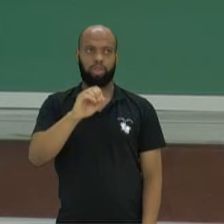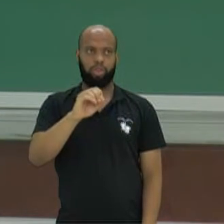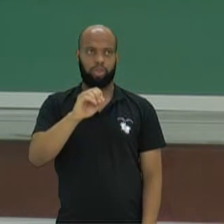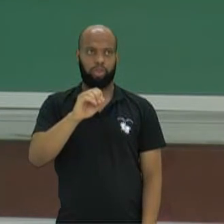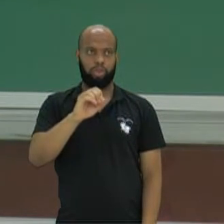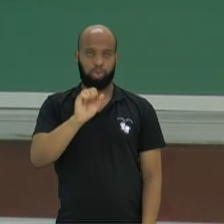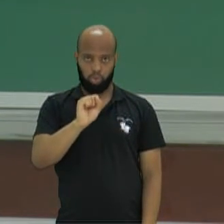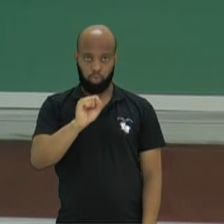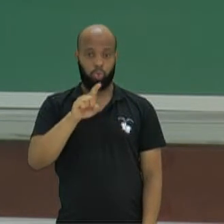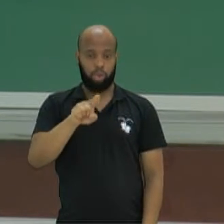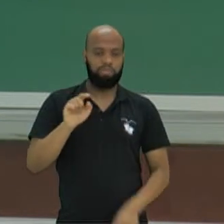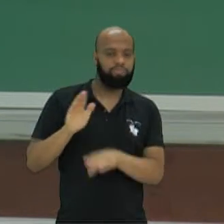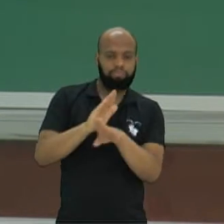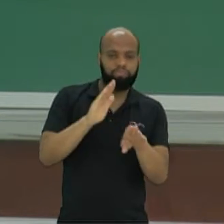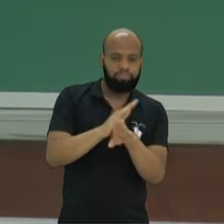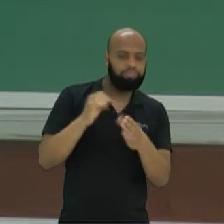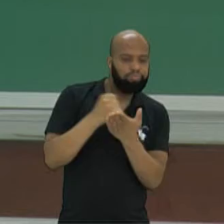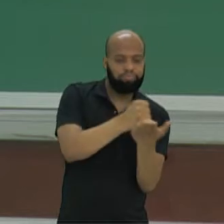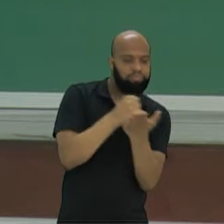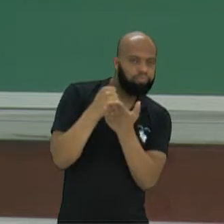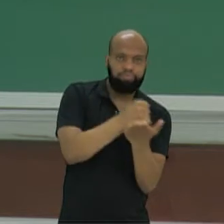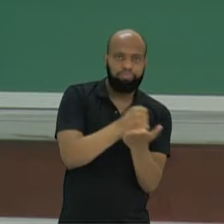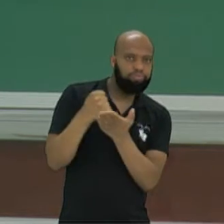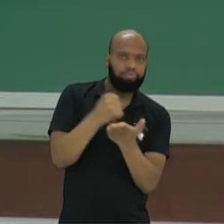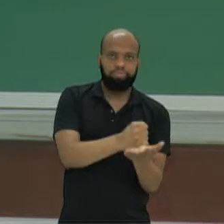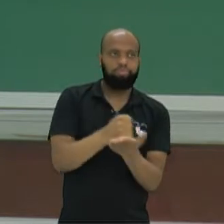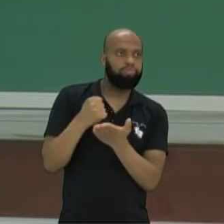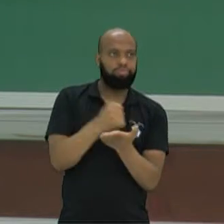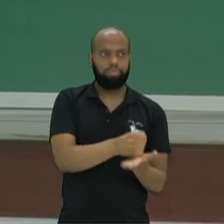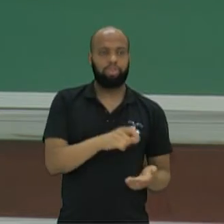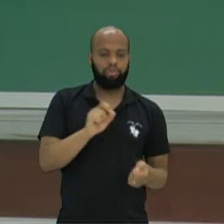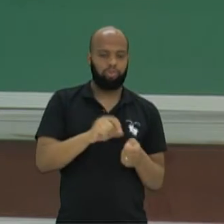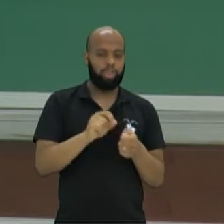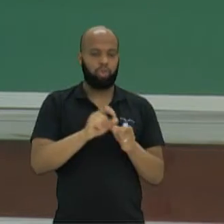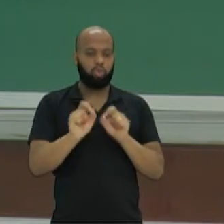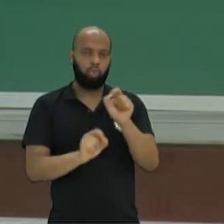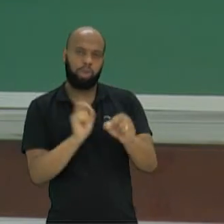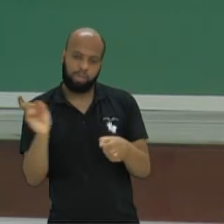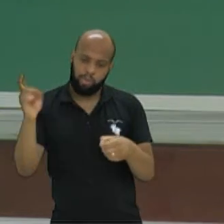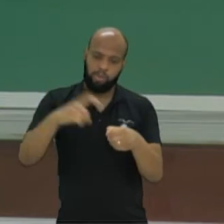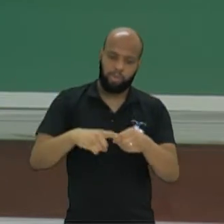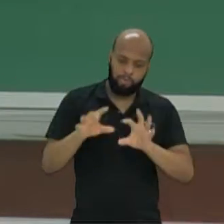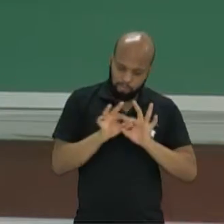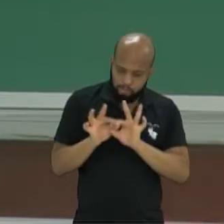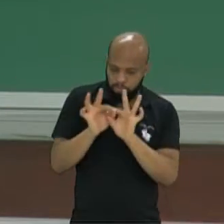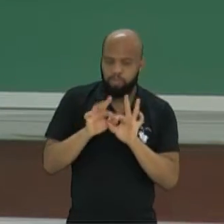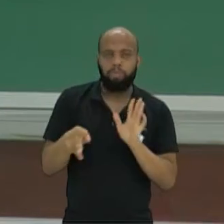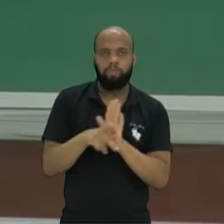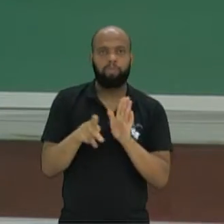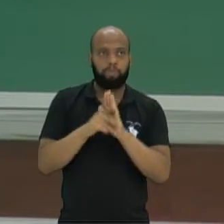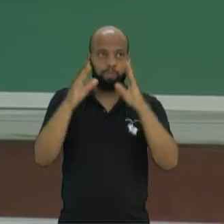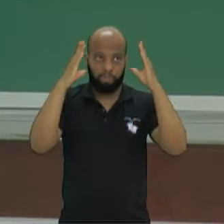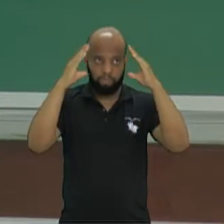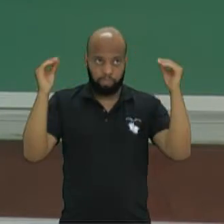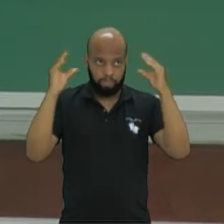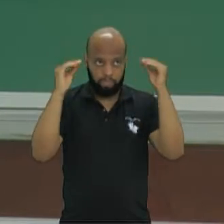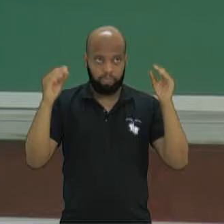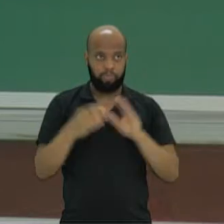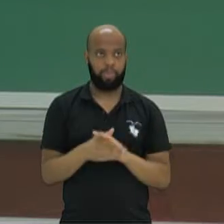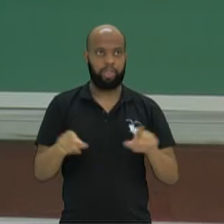progrediram. Luso-brasileiros que vão fazer uma espécie de alianças com holandeses. Calabar foi um